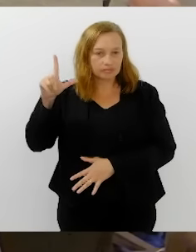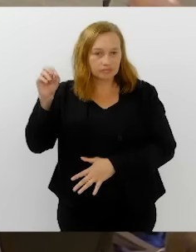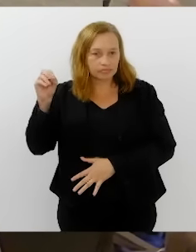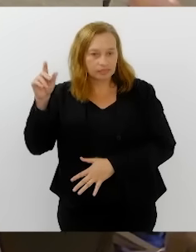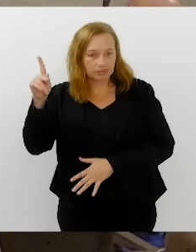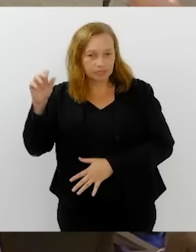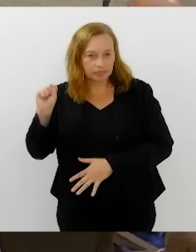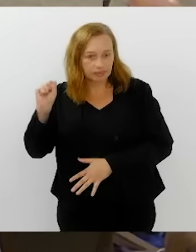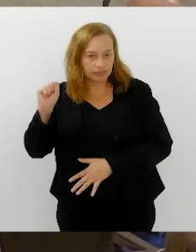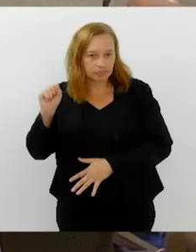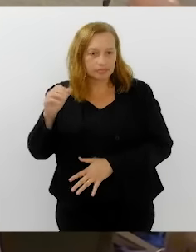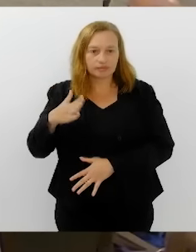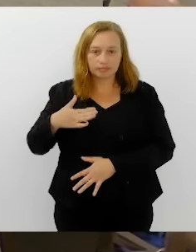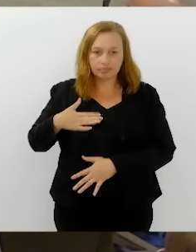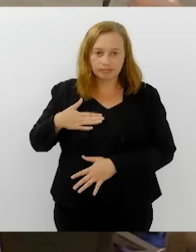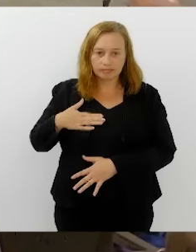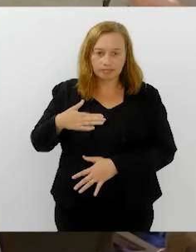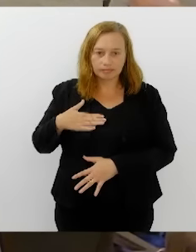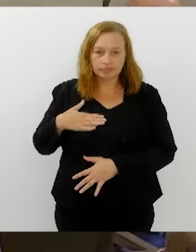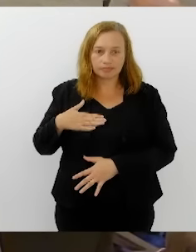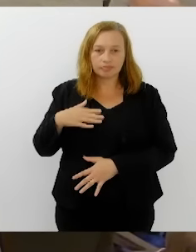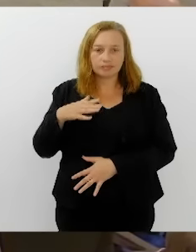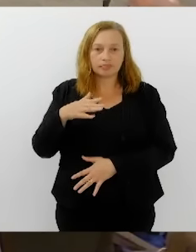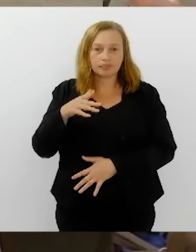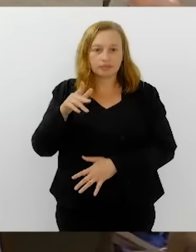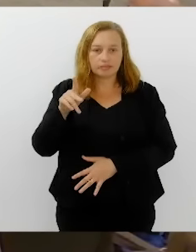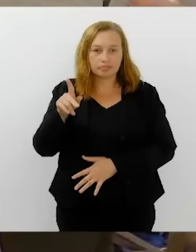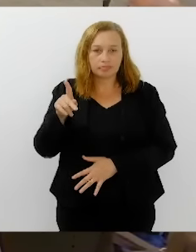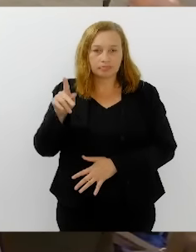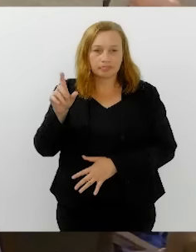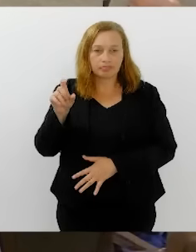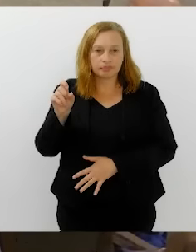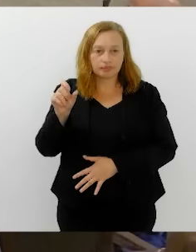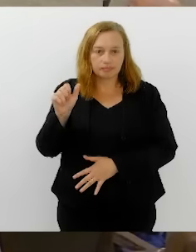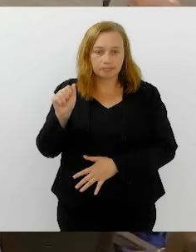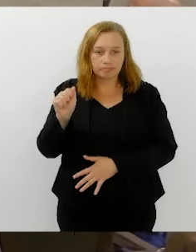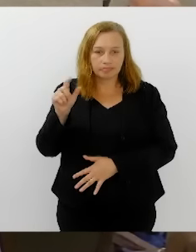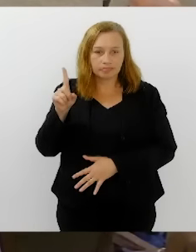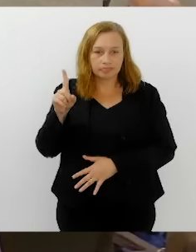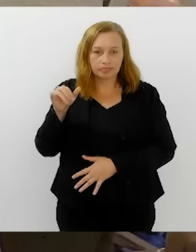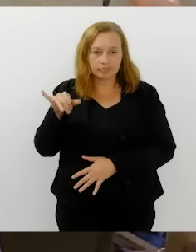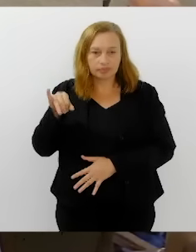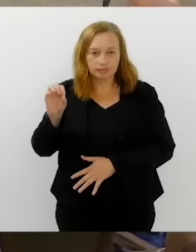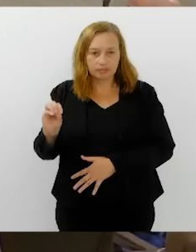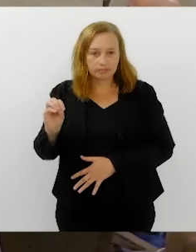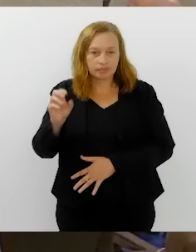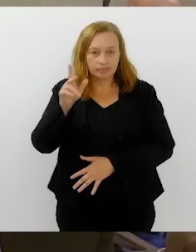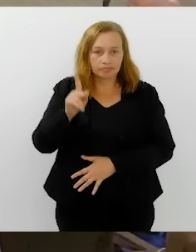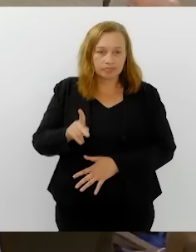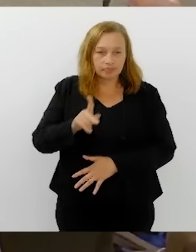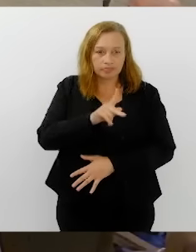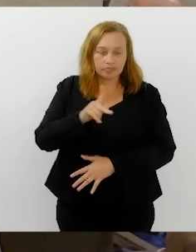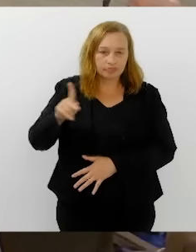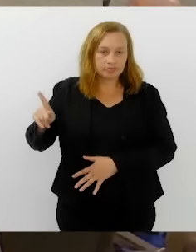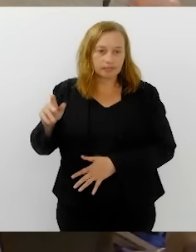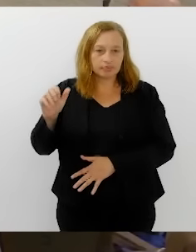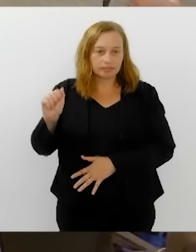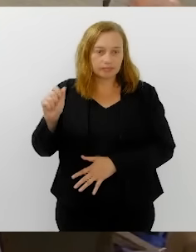excelentíssimo meu padrinho, deputado Hugo Leal, Padre Casale, Padre Alex, Padre